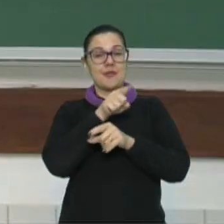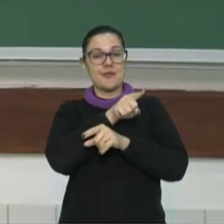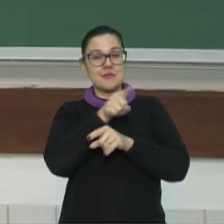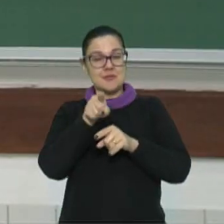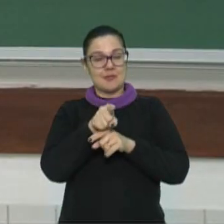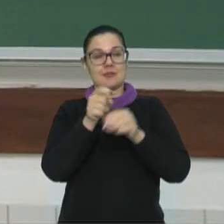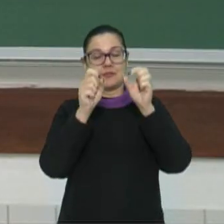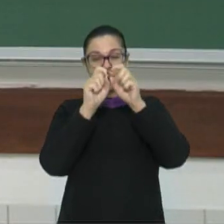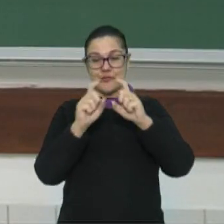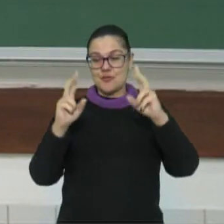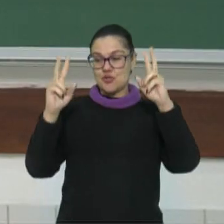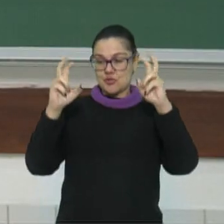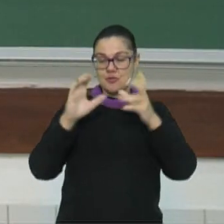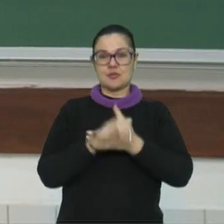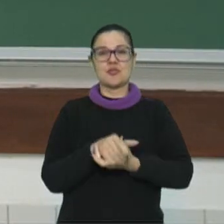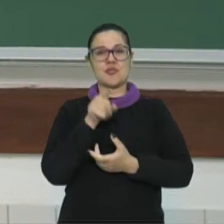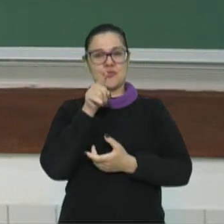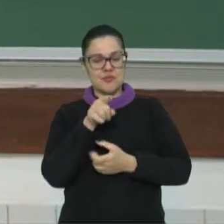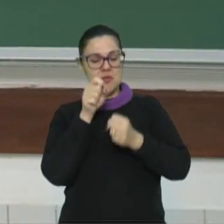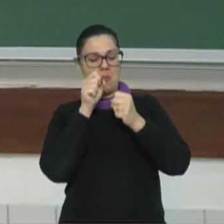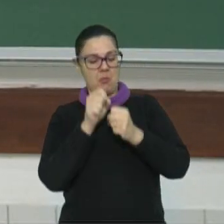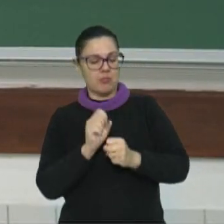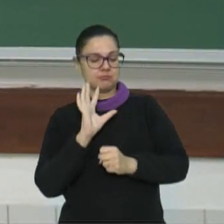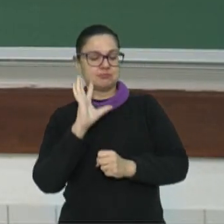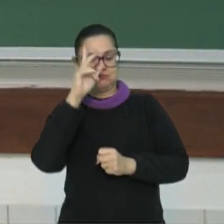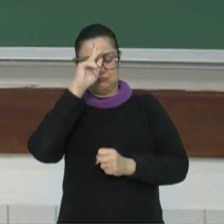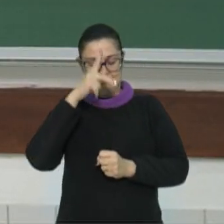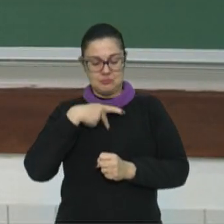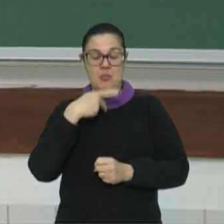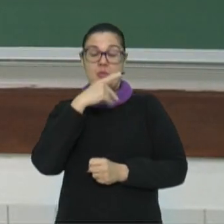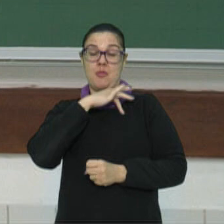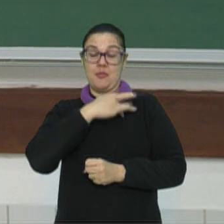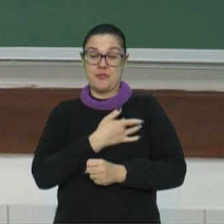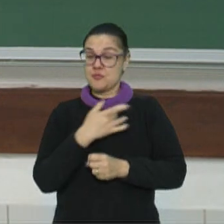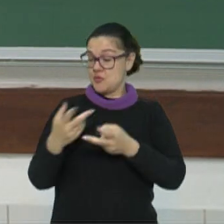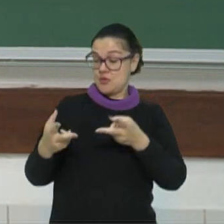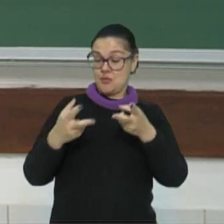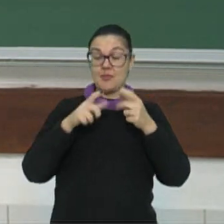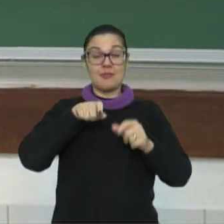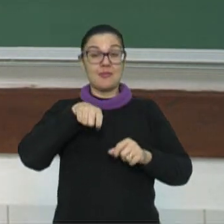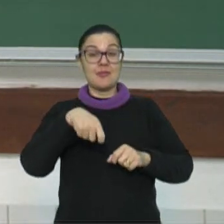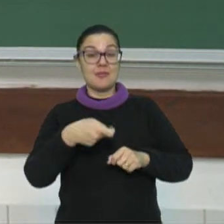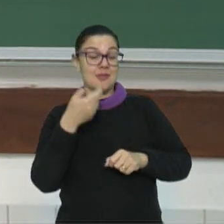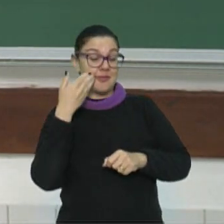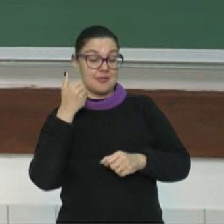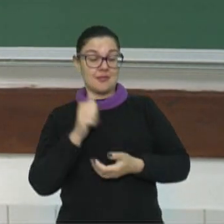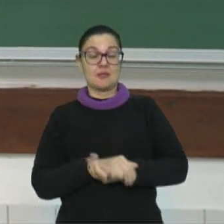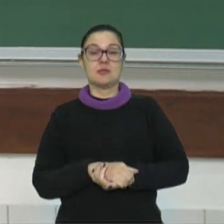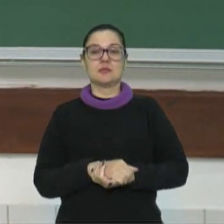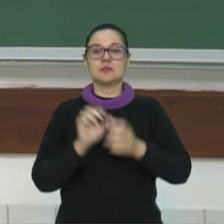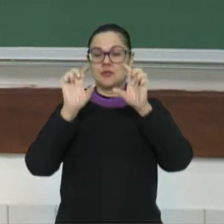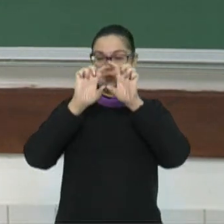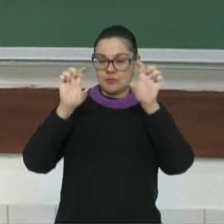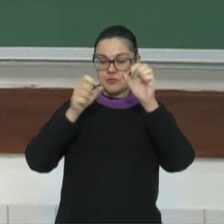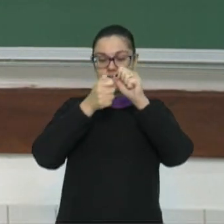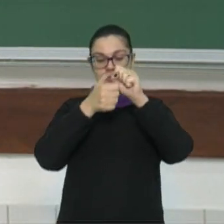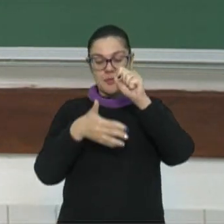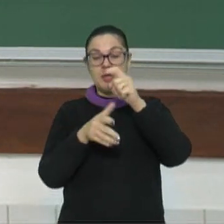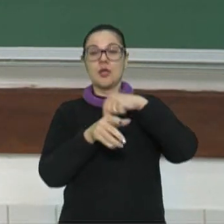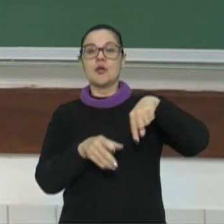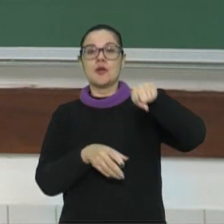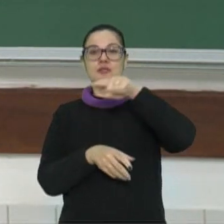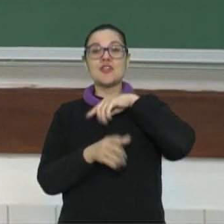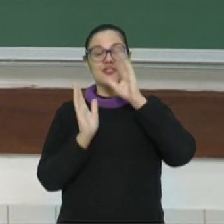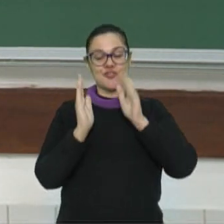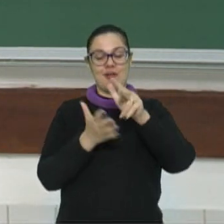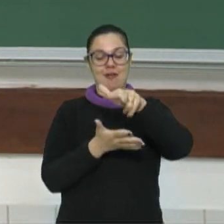encontre no título. Você pode estar se fazendo de vítima e nem perceber, entenda os sinais. Você pode procurar no título e também pelo que a gente